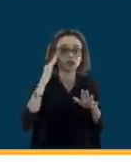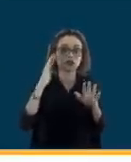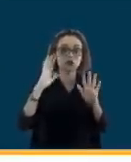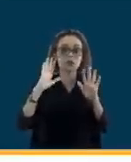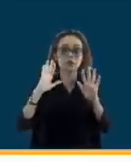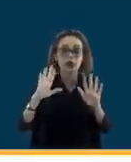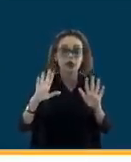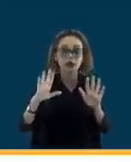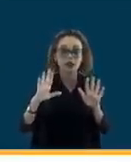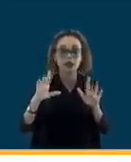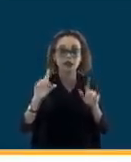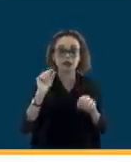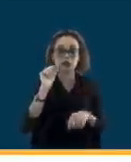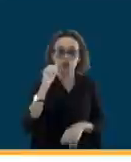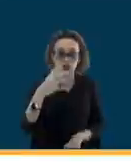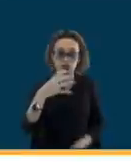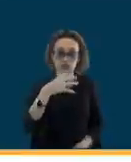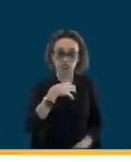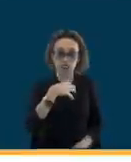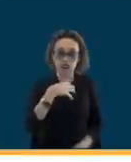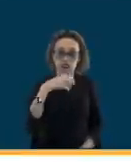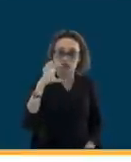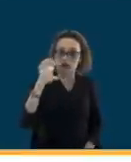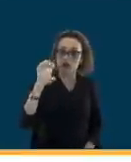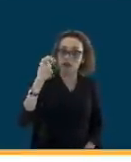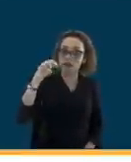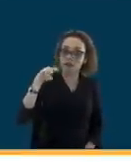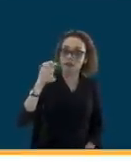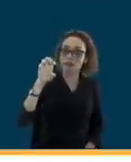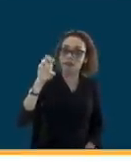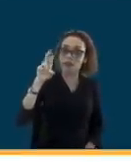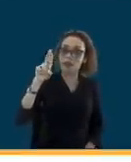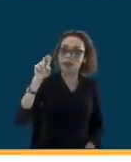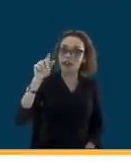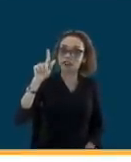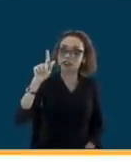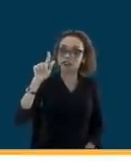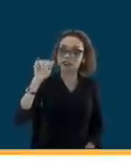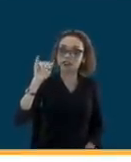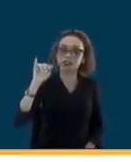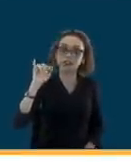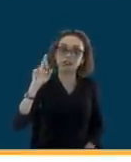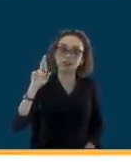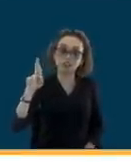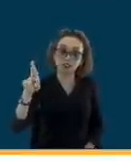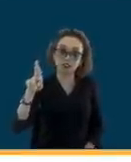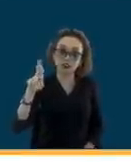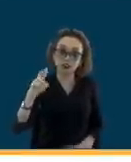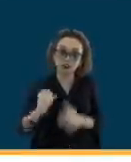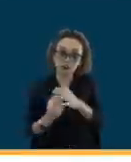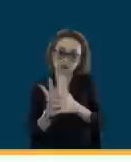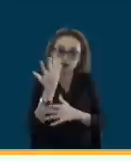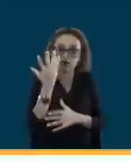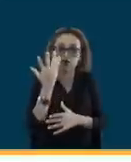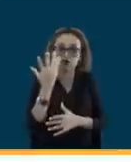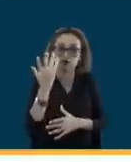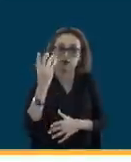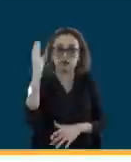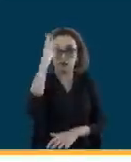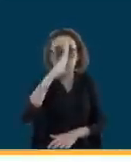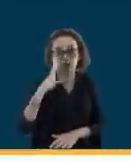ela tem o sentido do emergir Brasil. O Danilo falou um tanto sobre isso